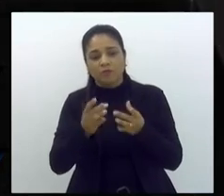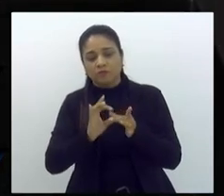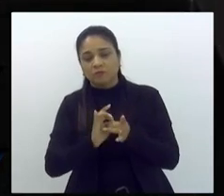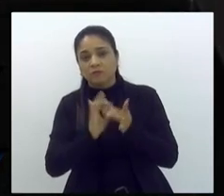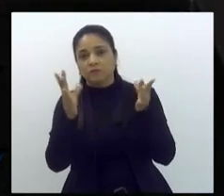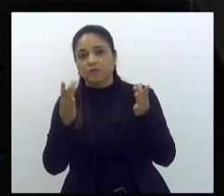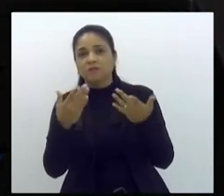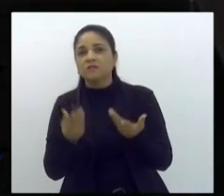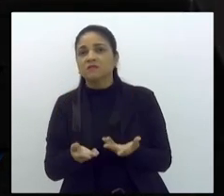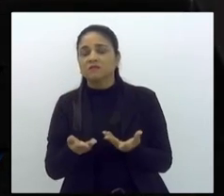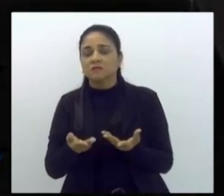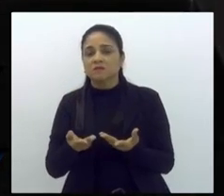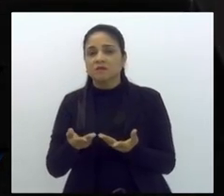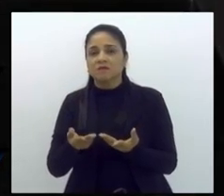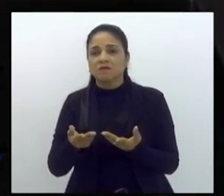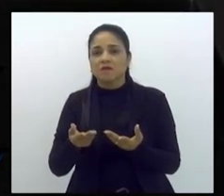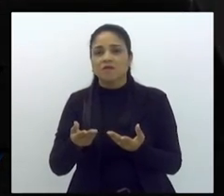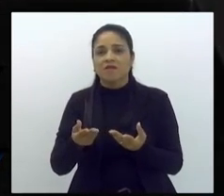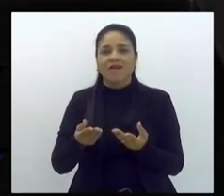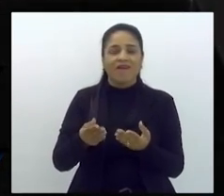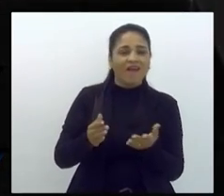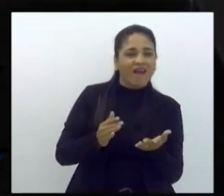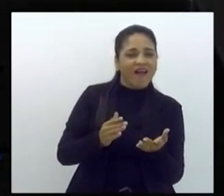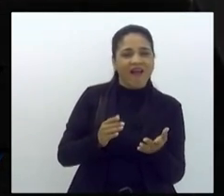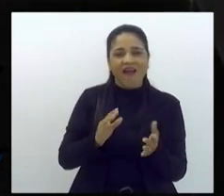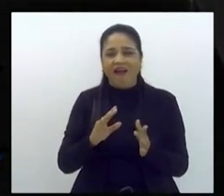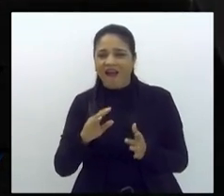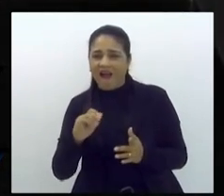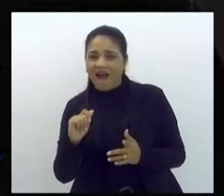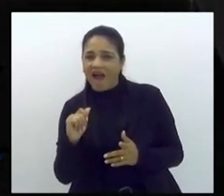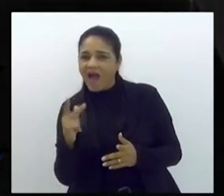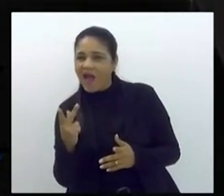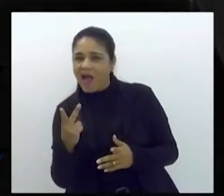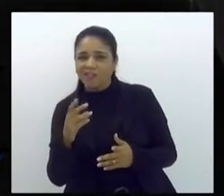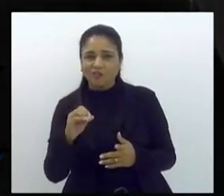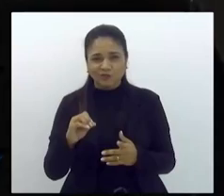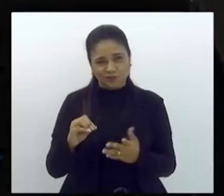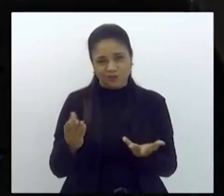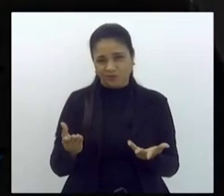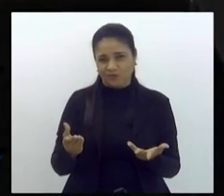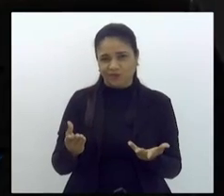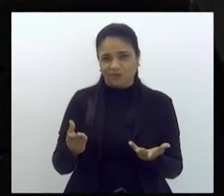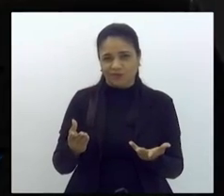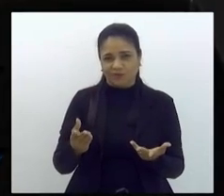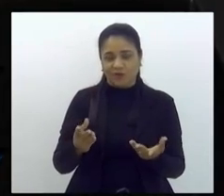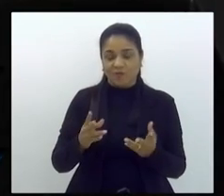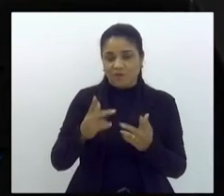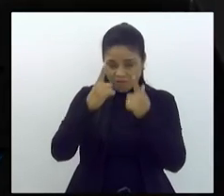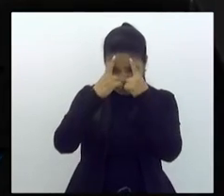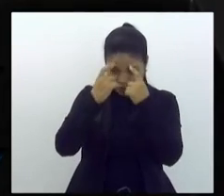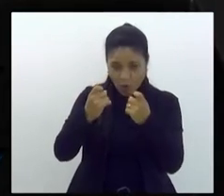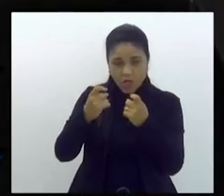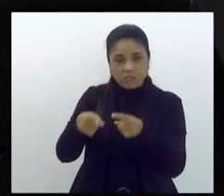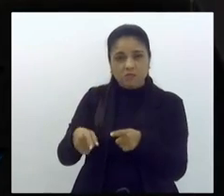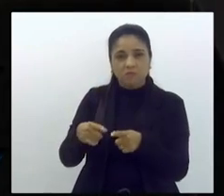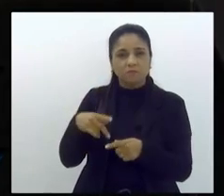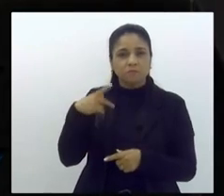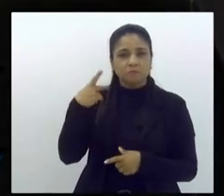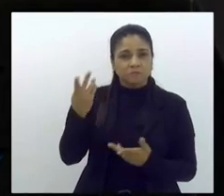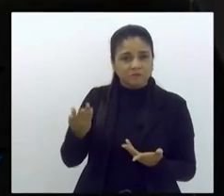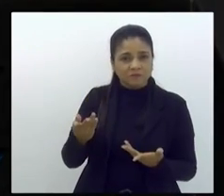relativiza a democracia o relativiza uma violência política como foi feito com a Marina com a deputada Marina